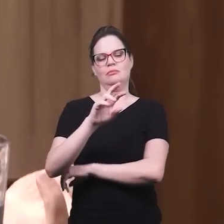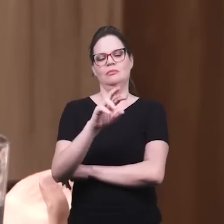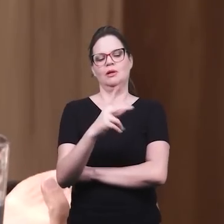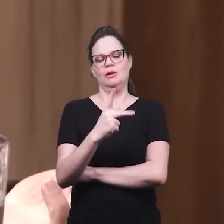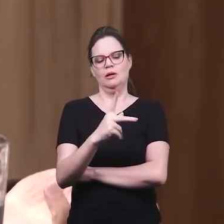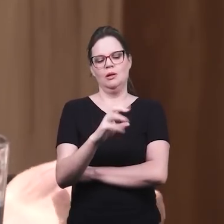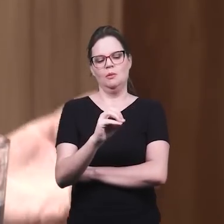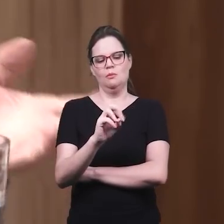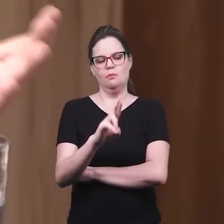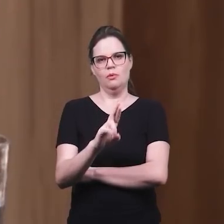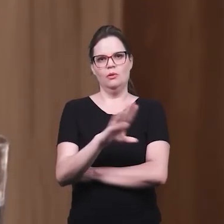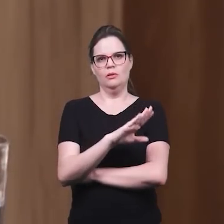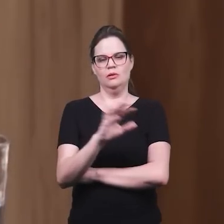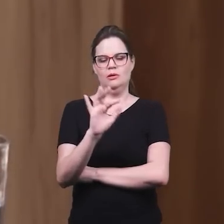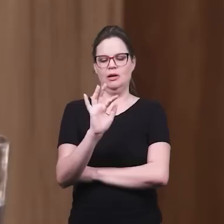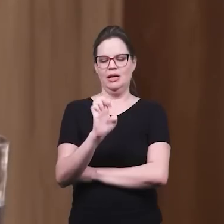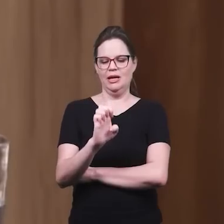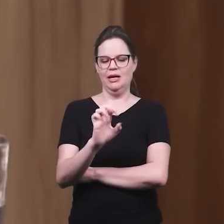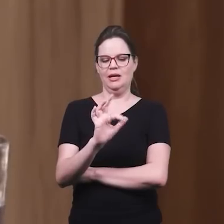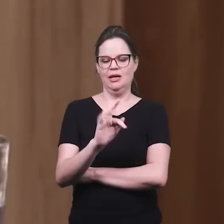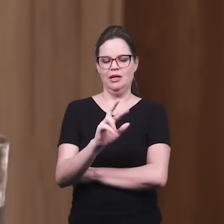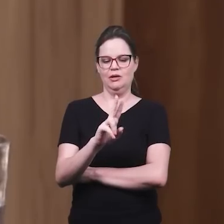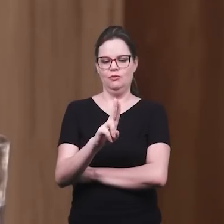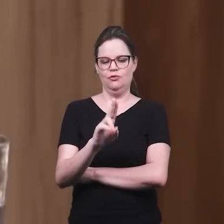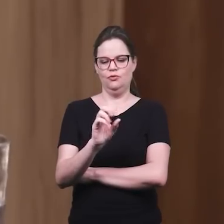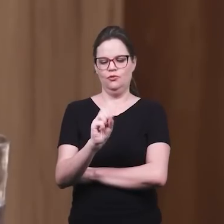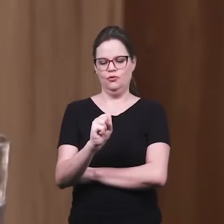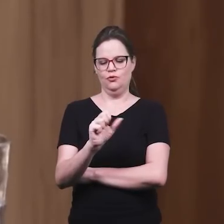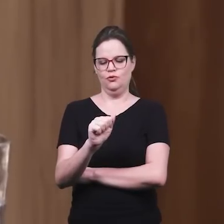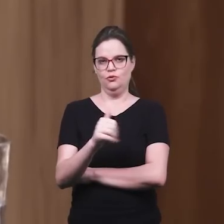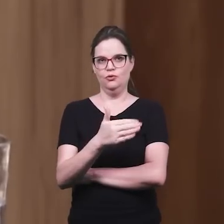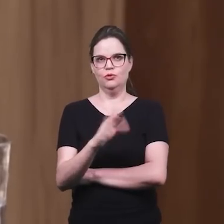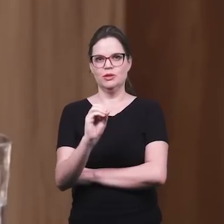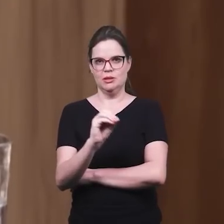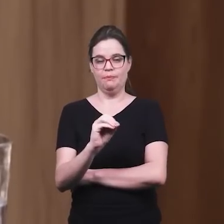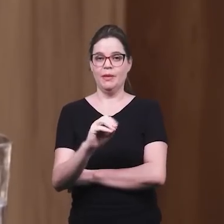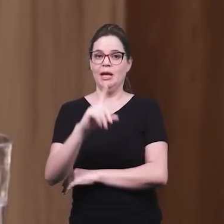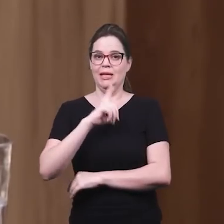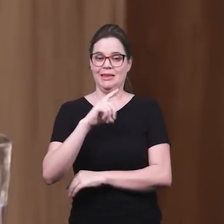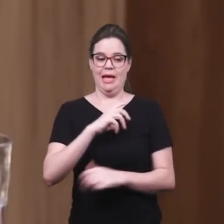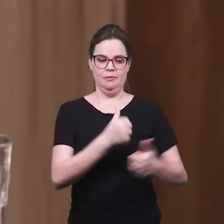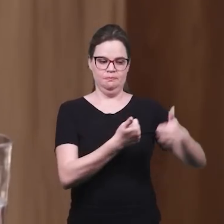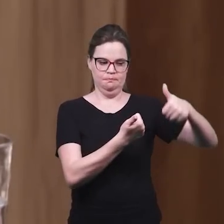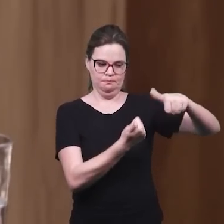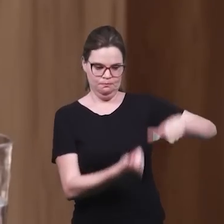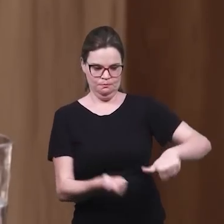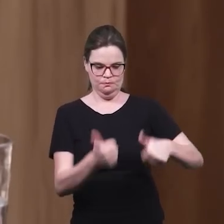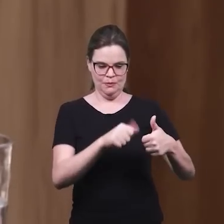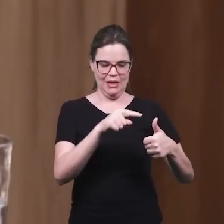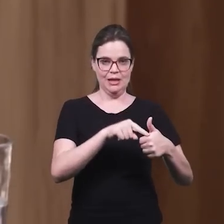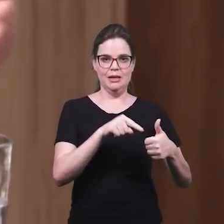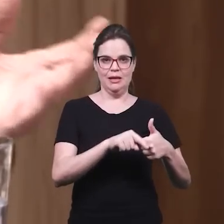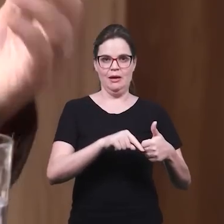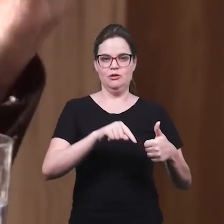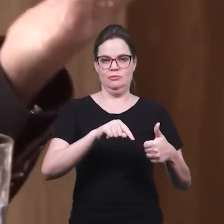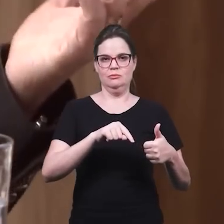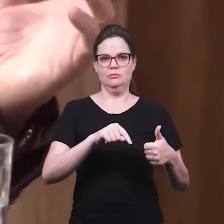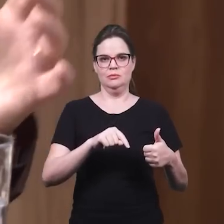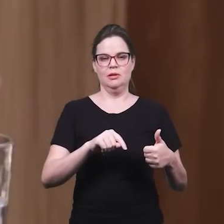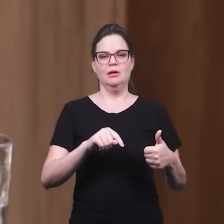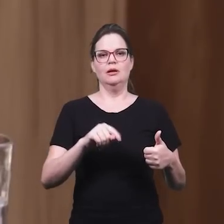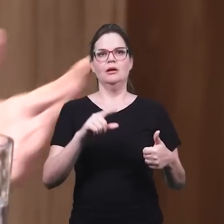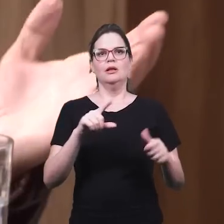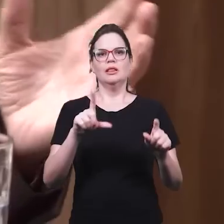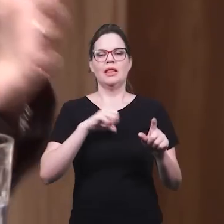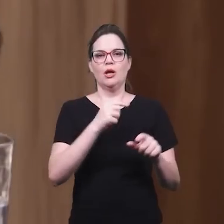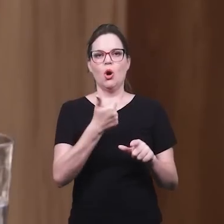por aspersão, o batismo por imersão, que é mergulho, né? Aspersão é pingar água na cabeça, e o efusão,